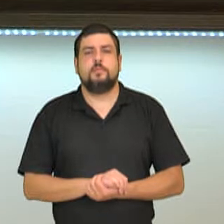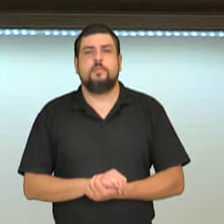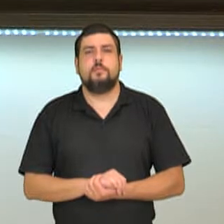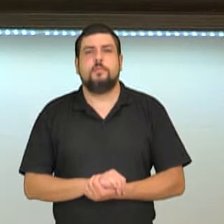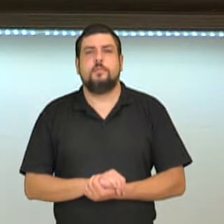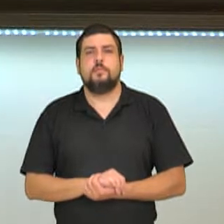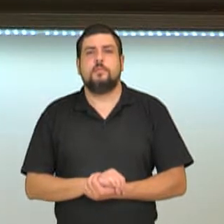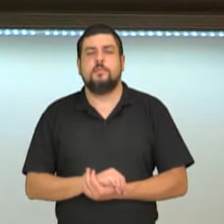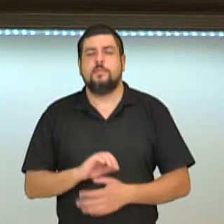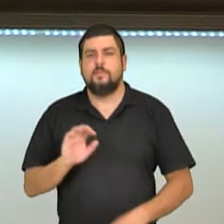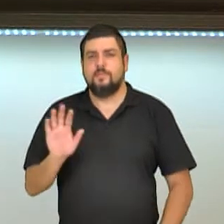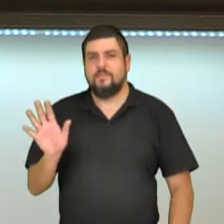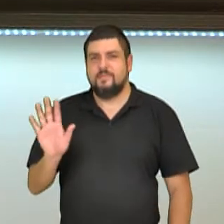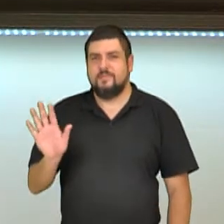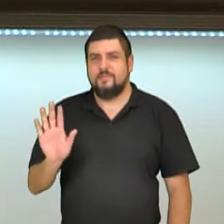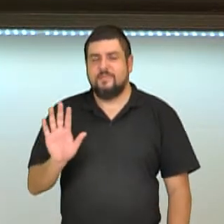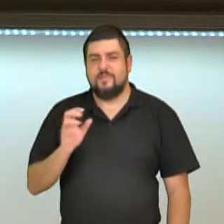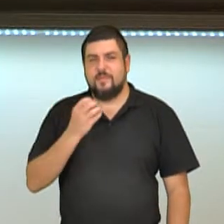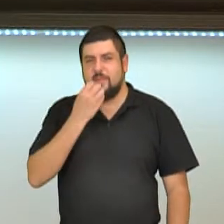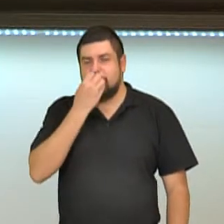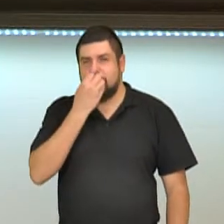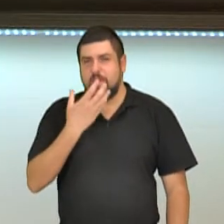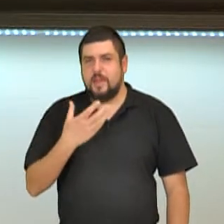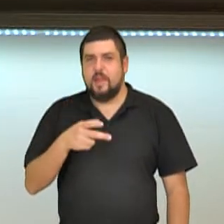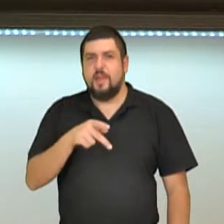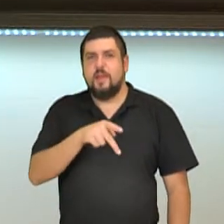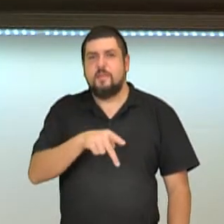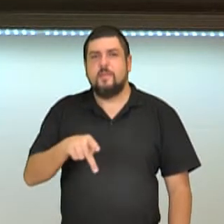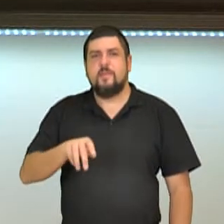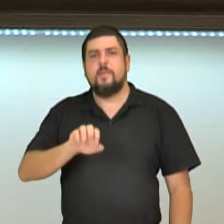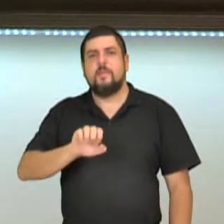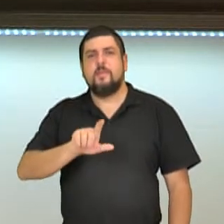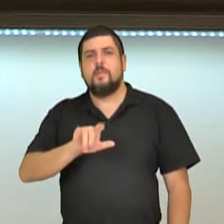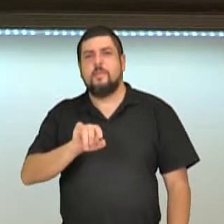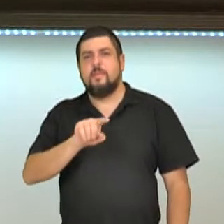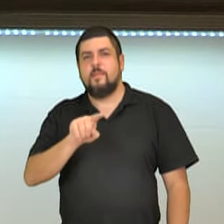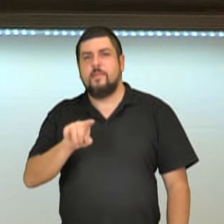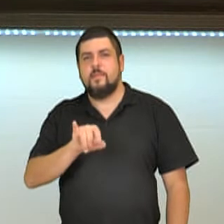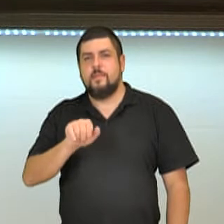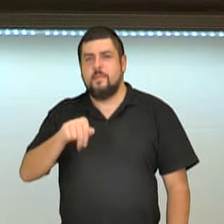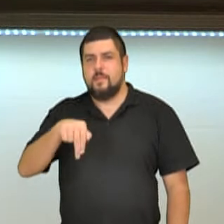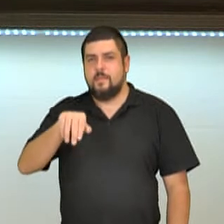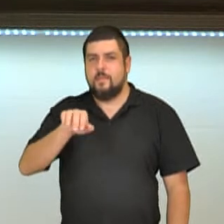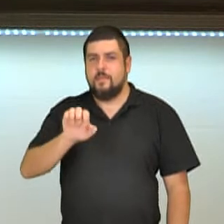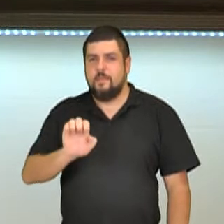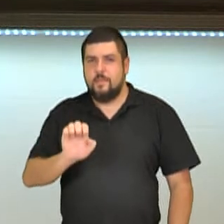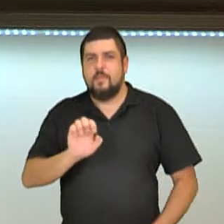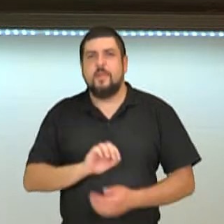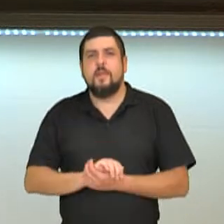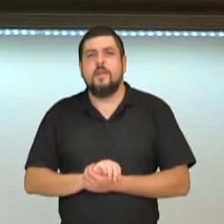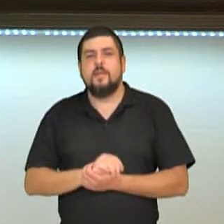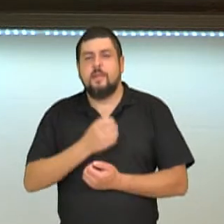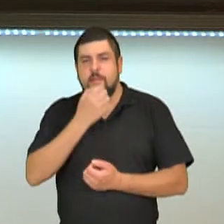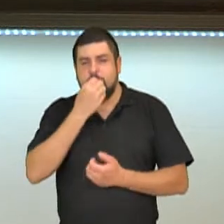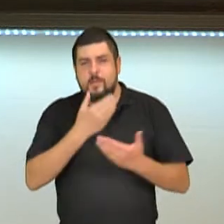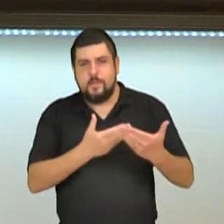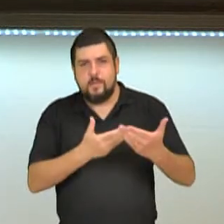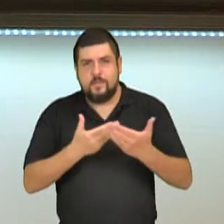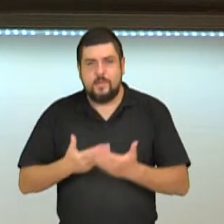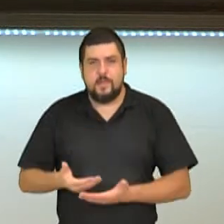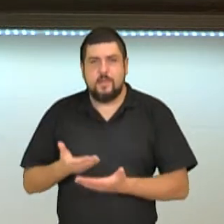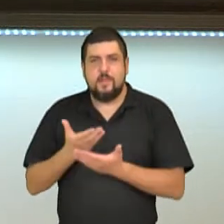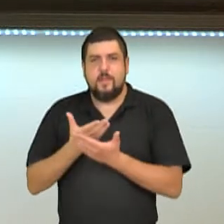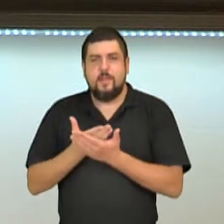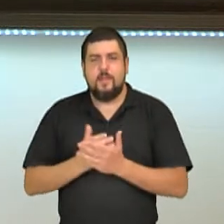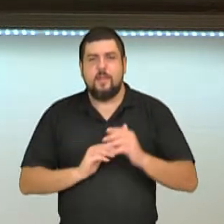Hola chicos, ¿qué tal? Soy la profesora Elisiane. Bienvenidos a más una clase de lengua española y